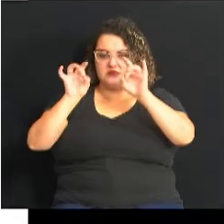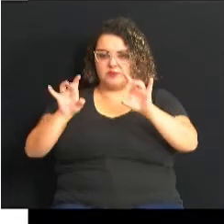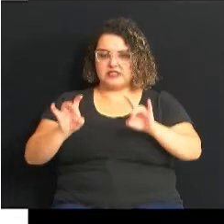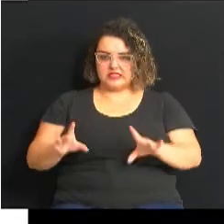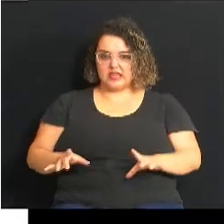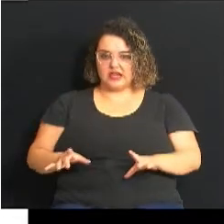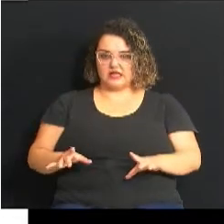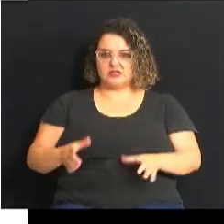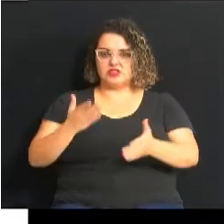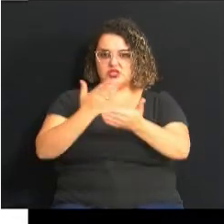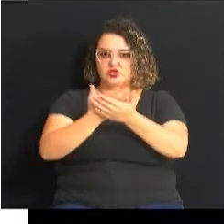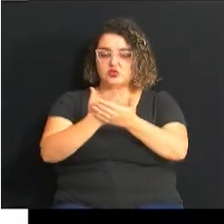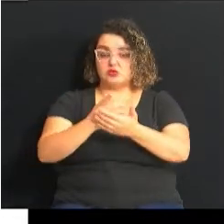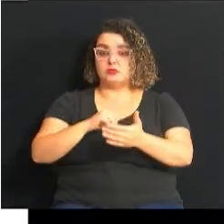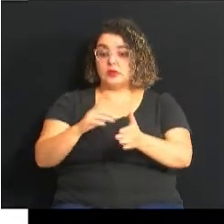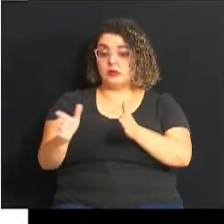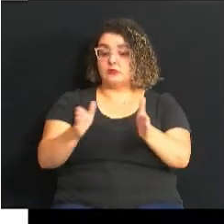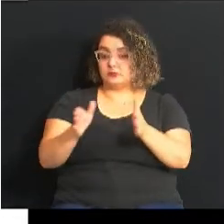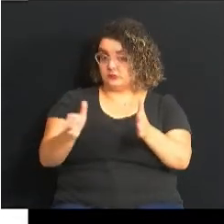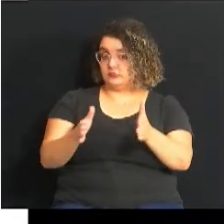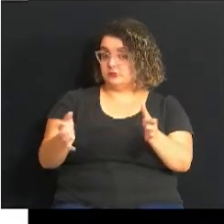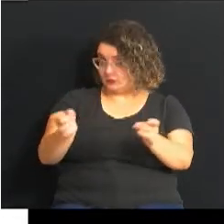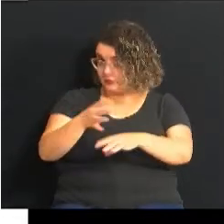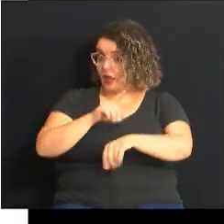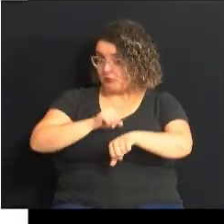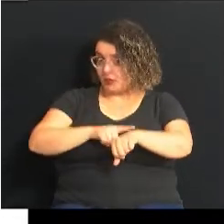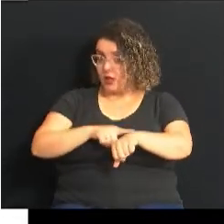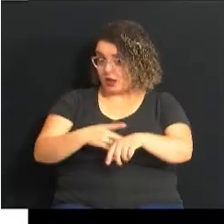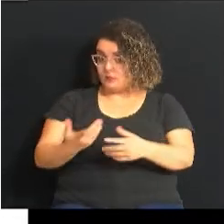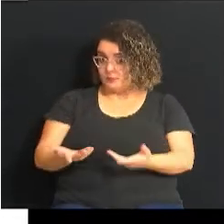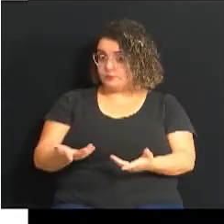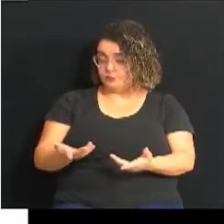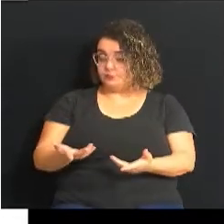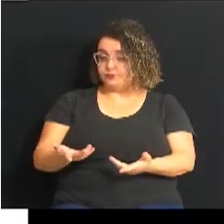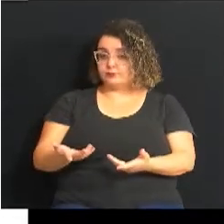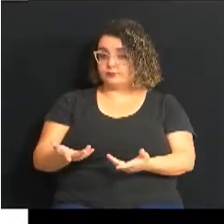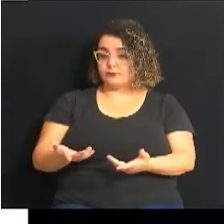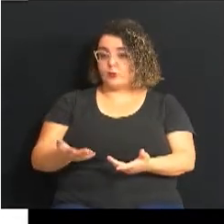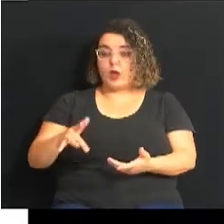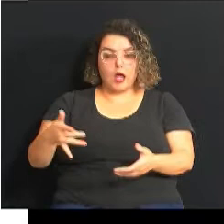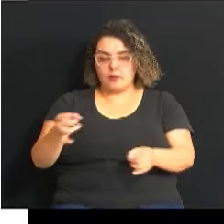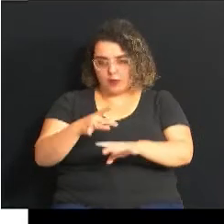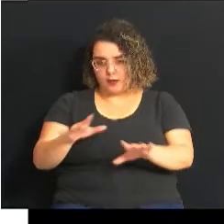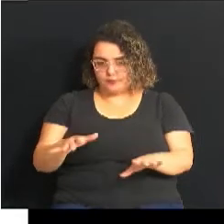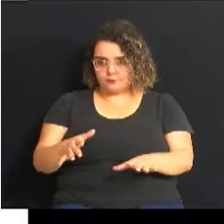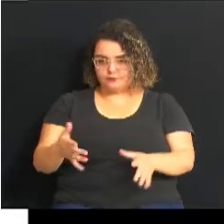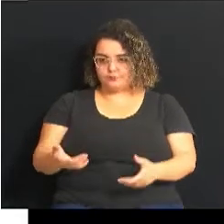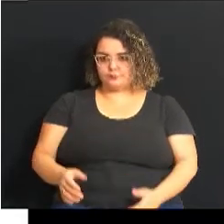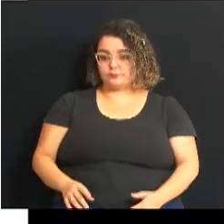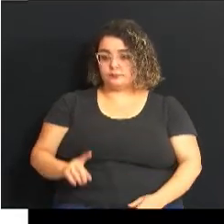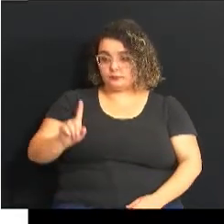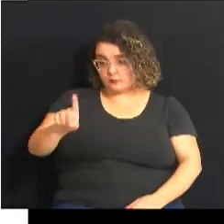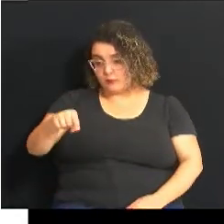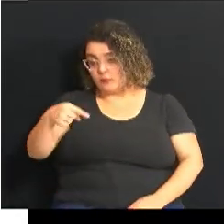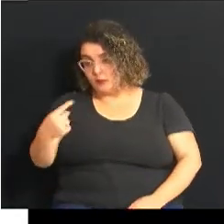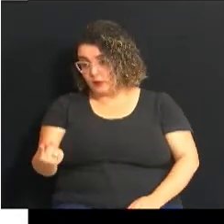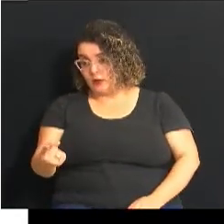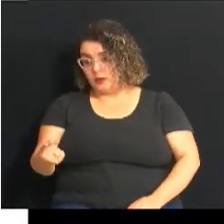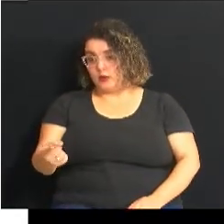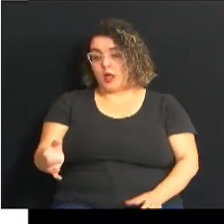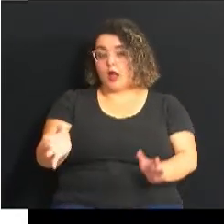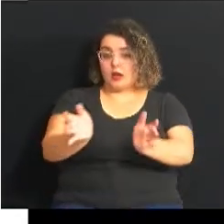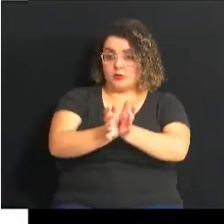têm prazo para terminar. Inclusive, quando a gente fala aqui, só que na página seguinte, quando aparecem as